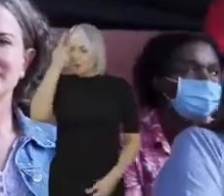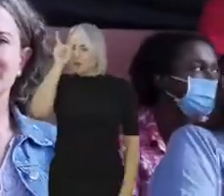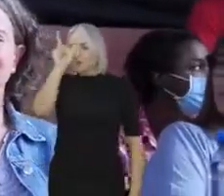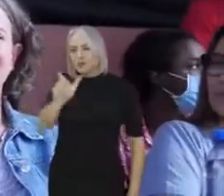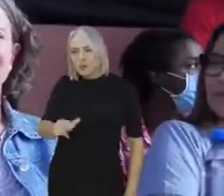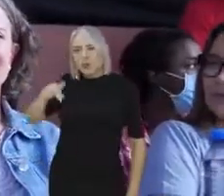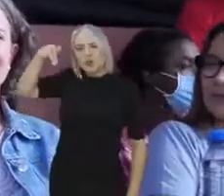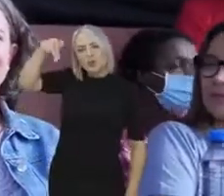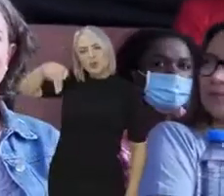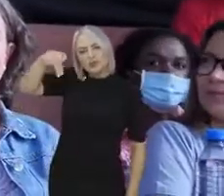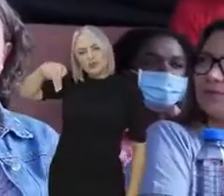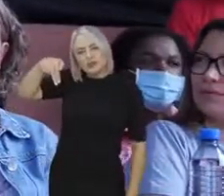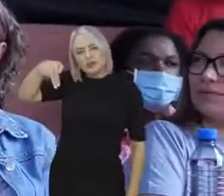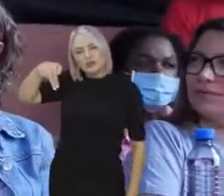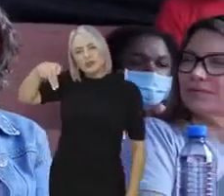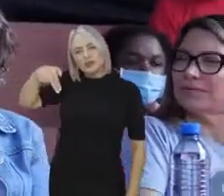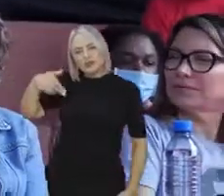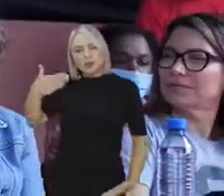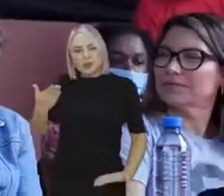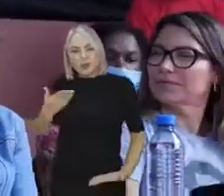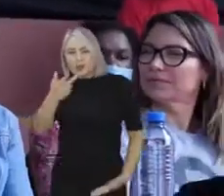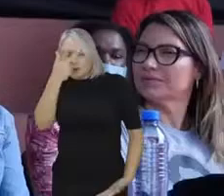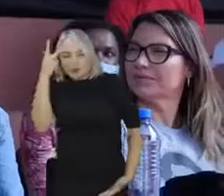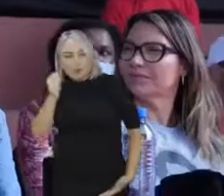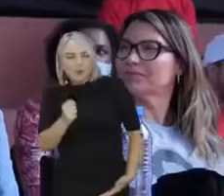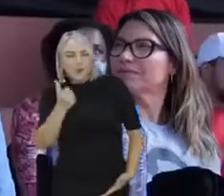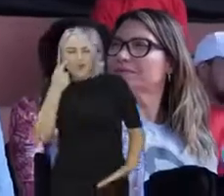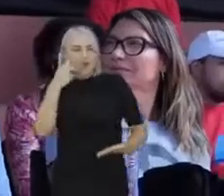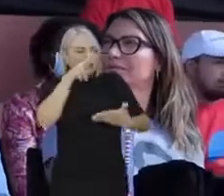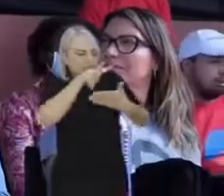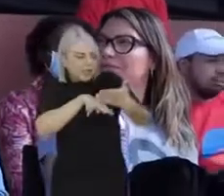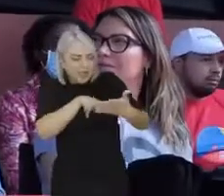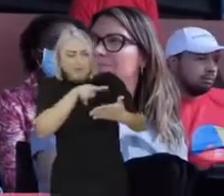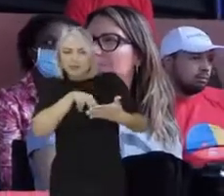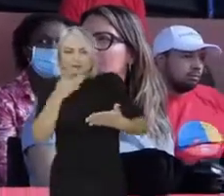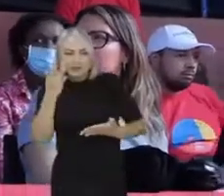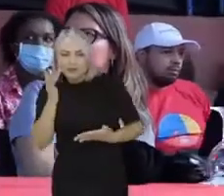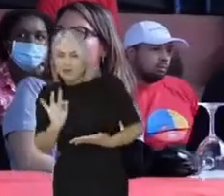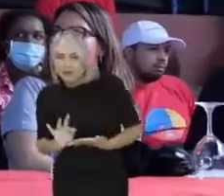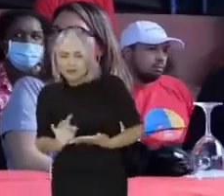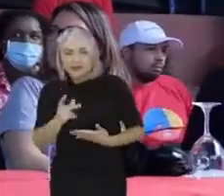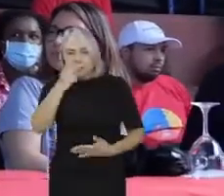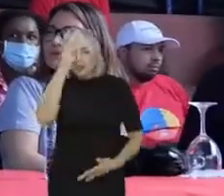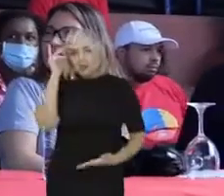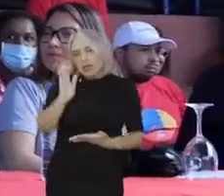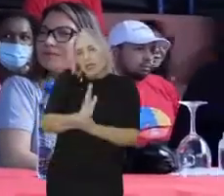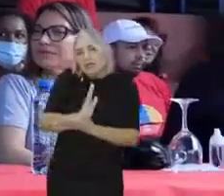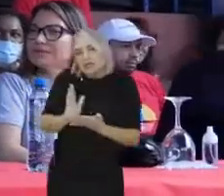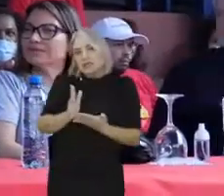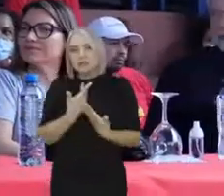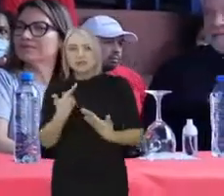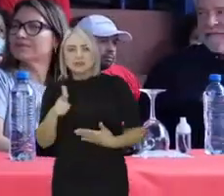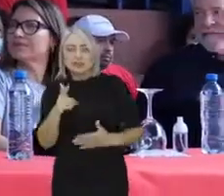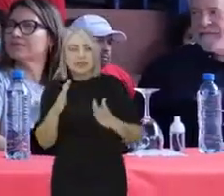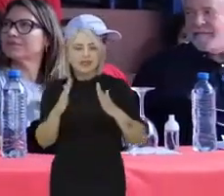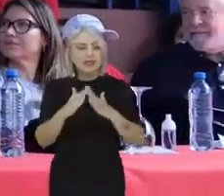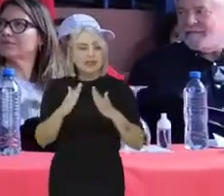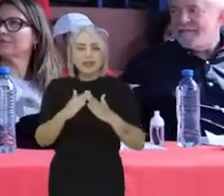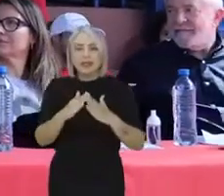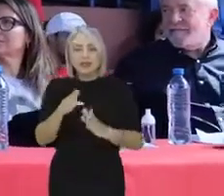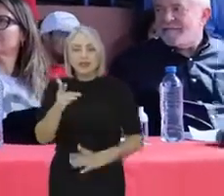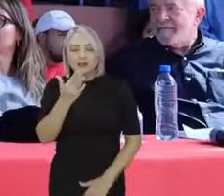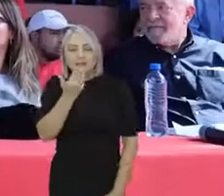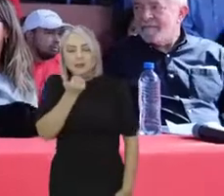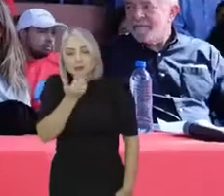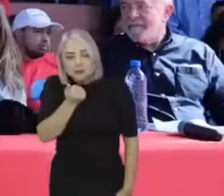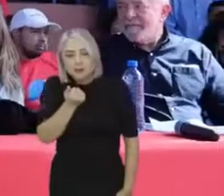um semi-analfabeto, de como é ser uma pessoa que muitas vezes não tem casa, não tem o que comer. E